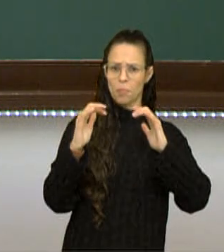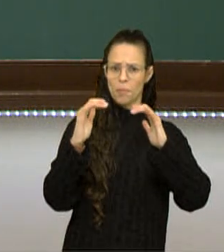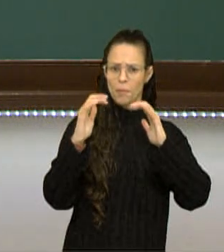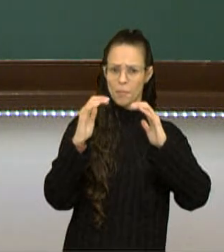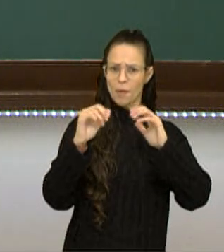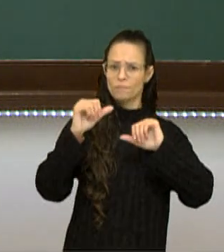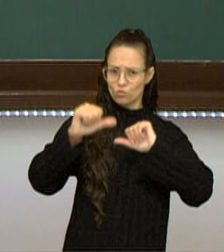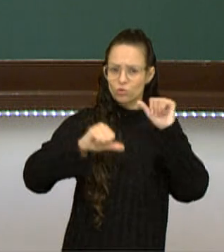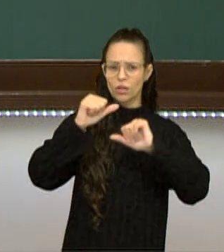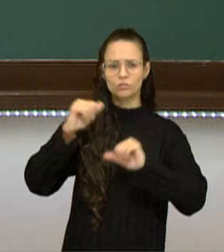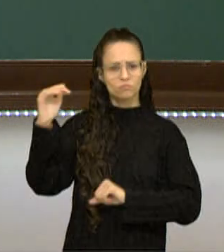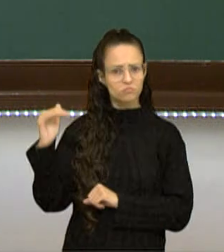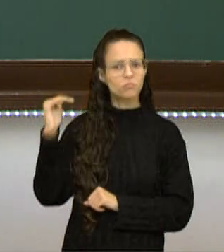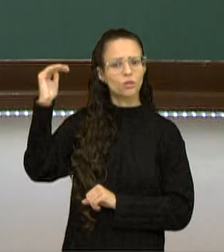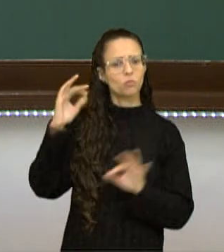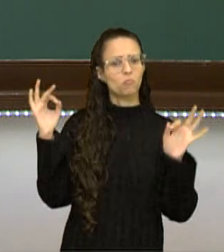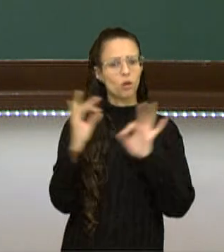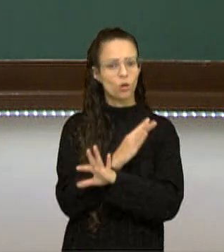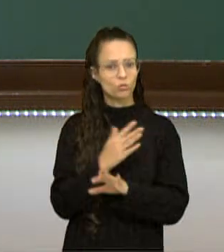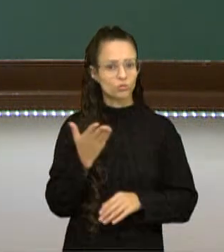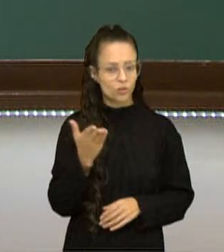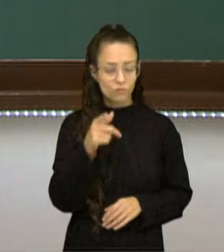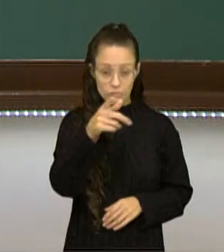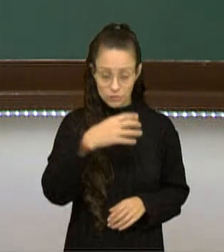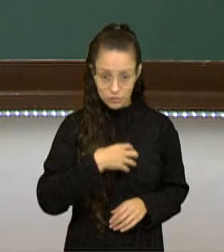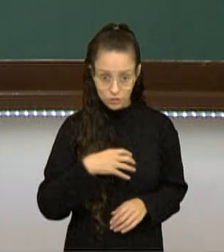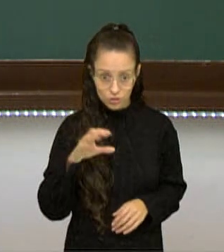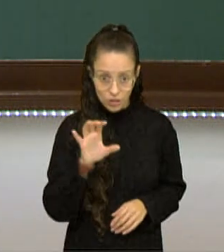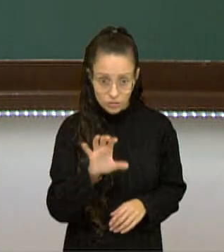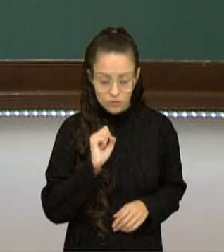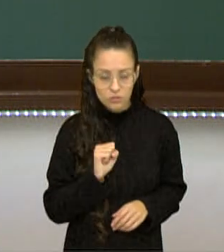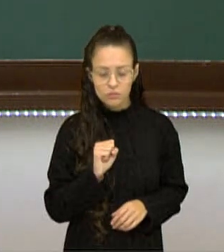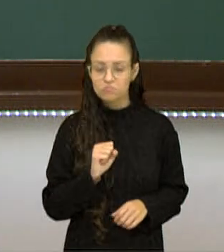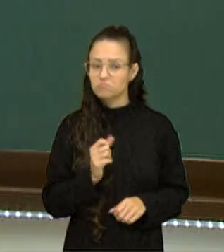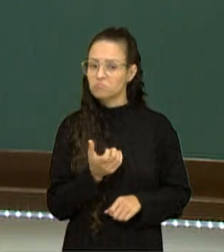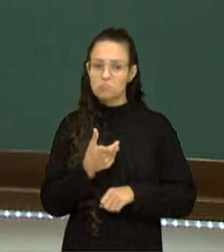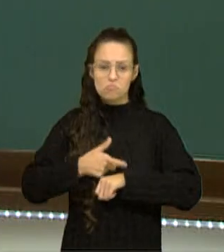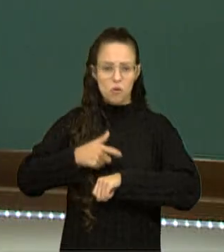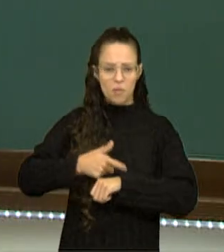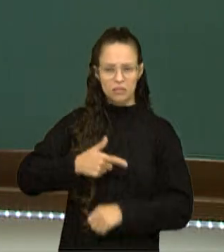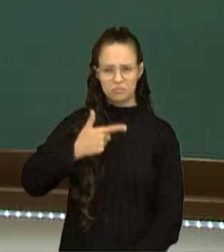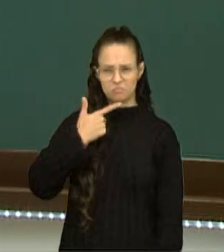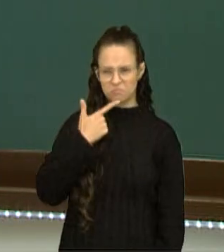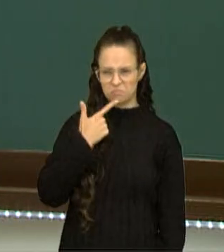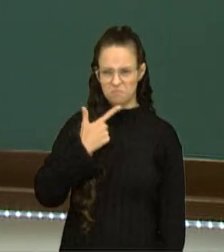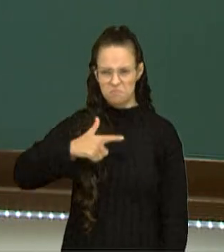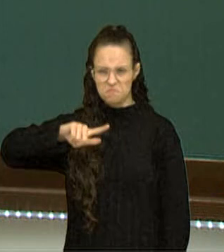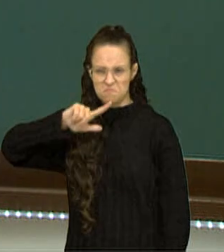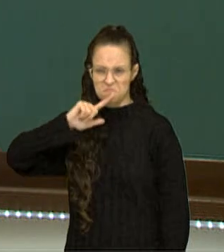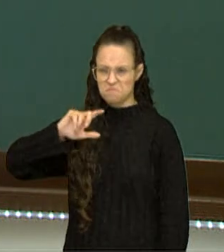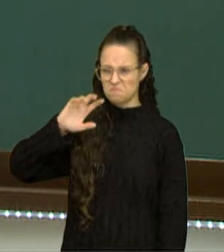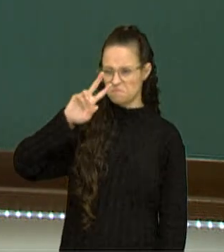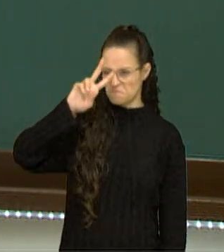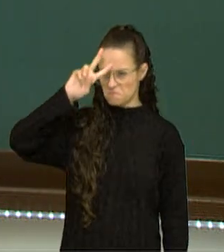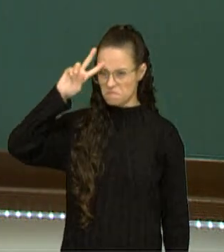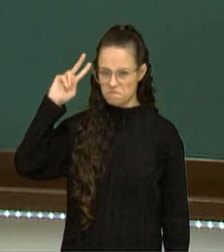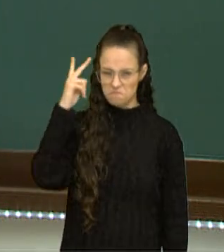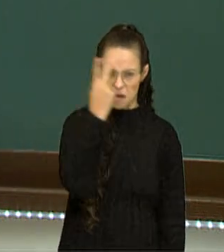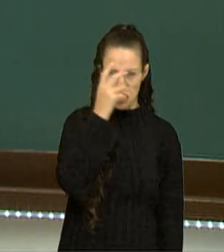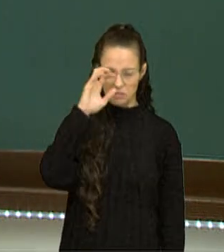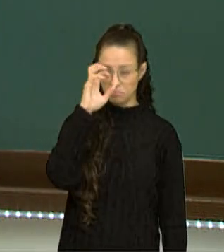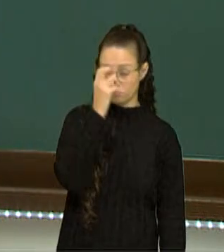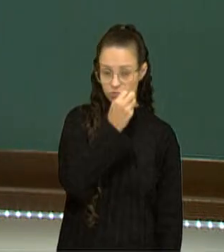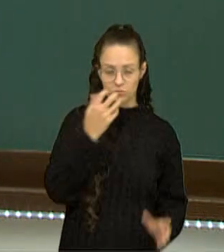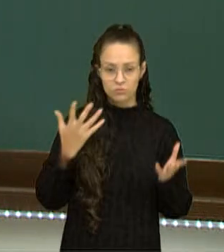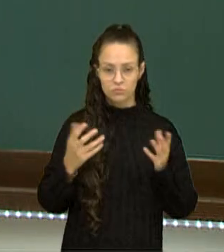adulto. Então, se você sentir algo assim, né? Algum momento de mau humor, mudança brusca no humor,